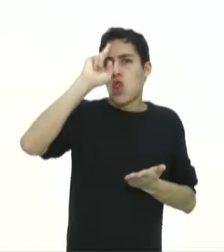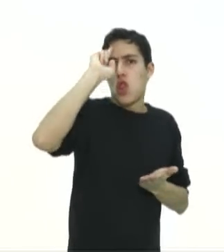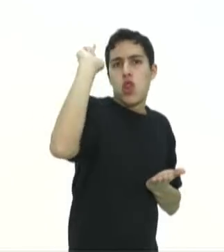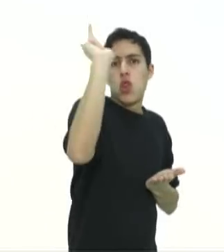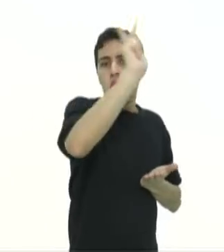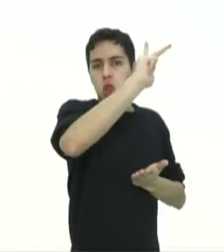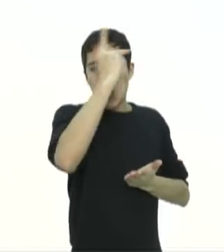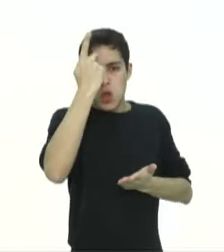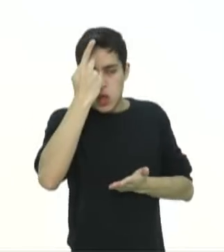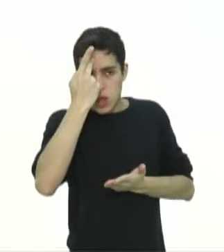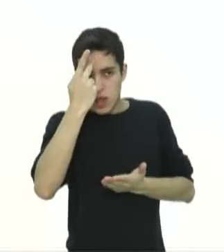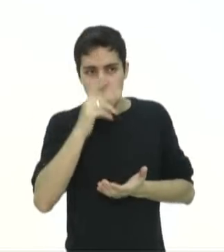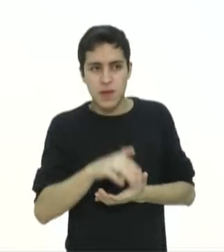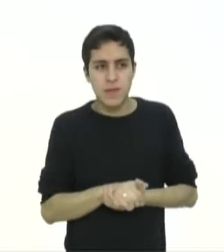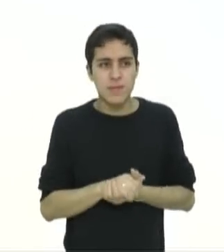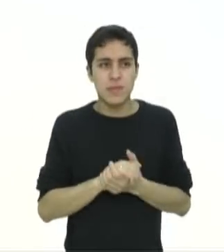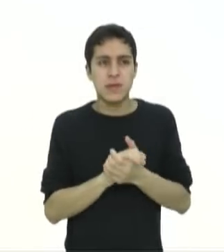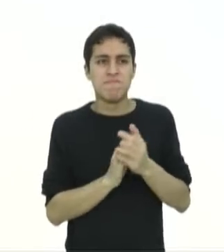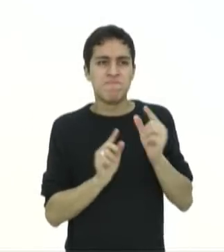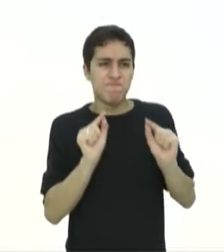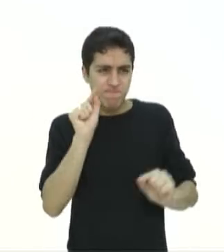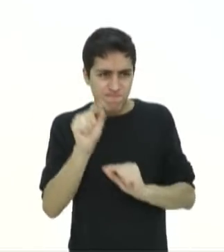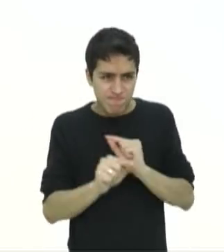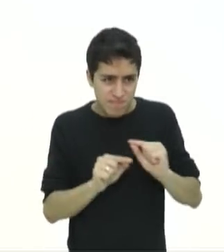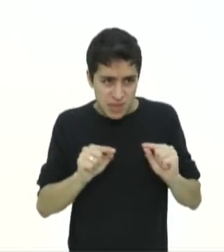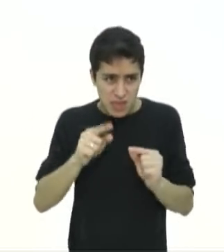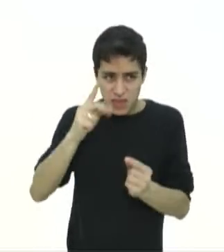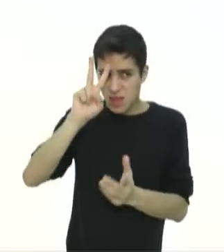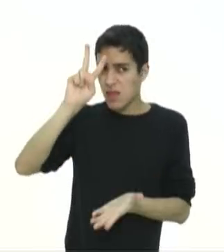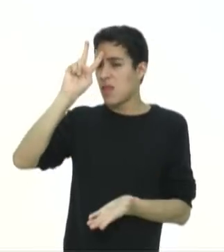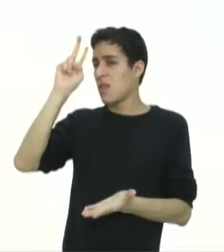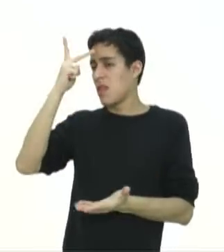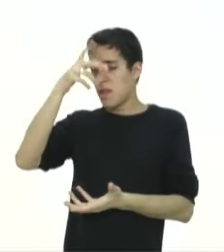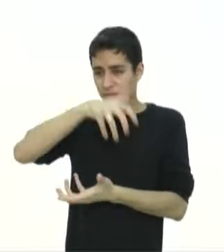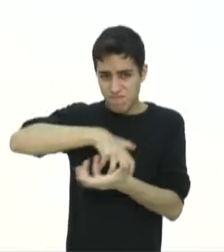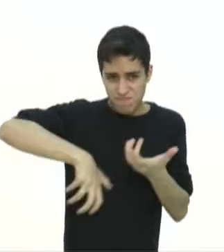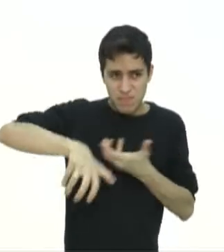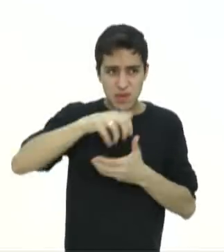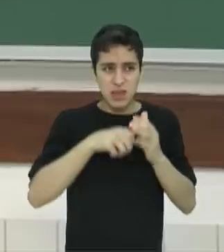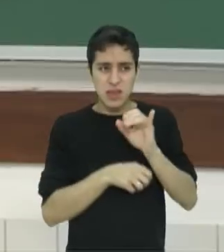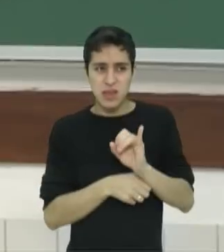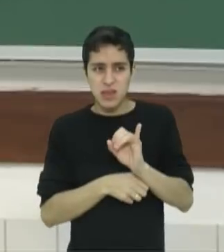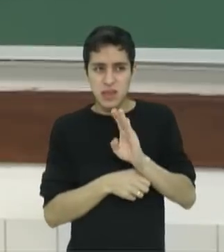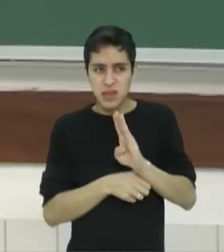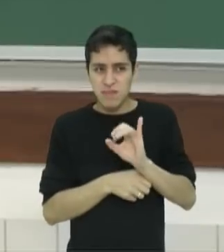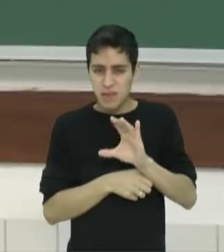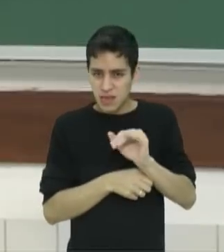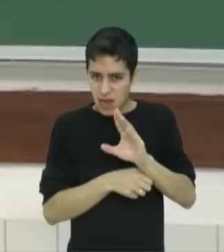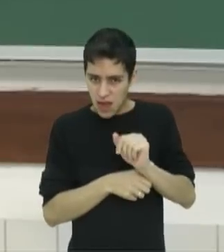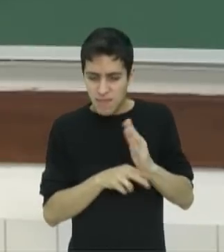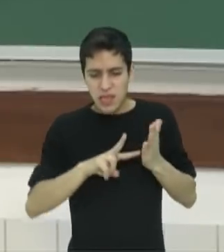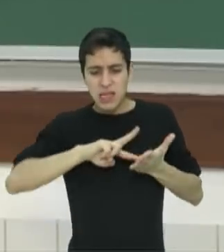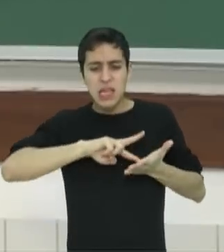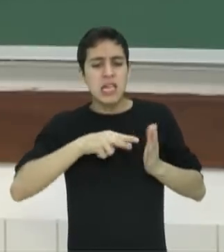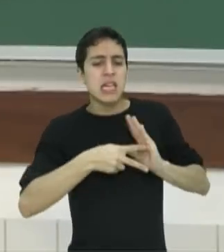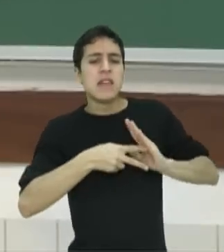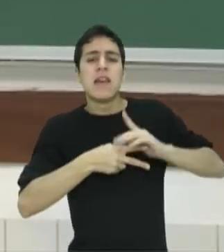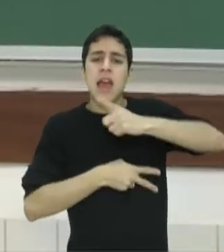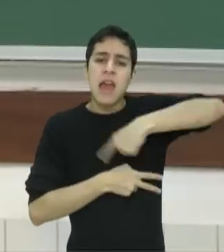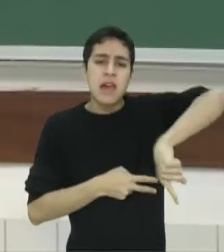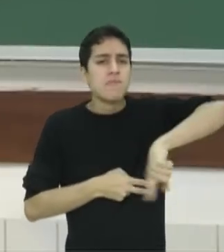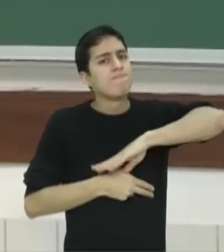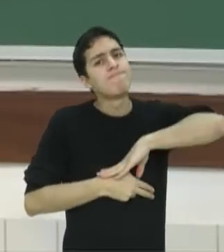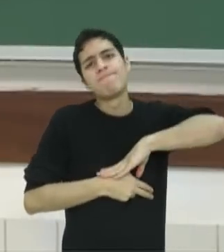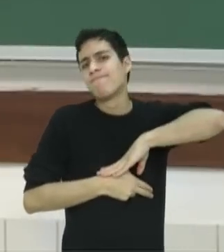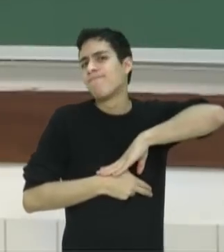de Ibicaba. Essa revolta de Ibicaba, ela vai representar o quê? Essa insatisfação com os maus